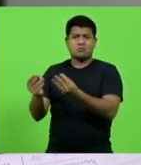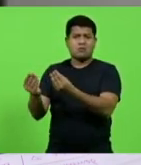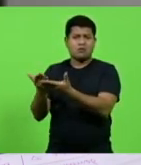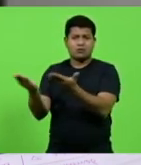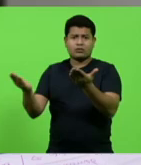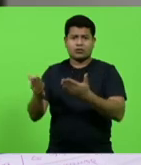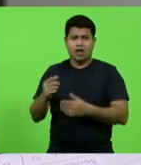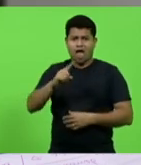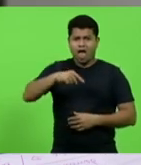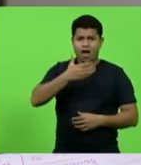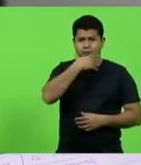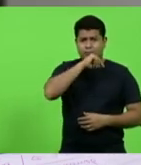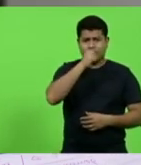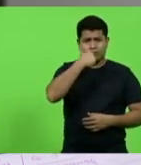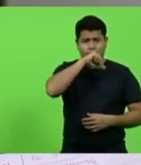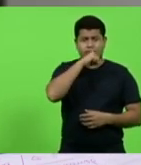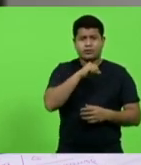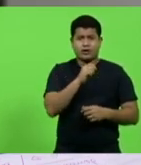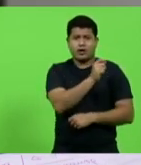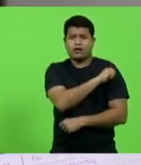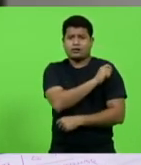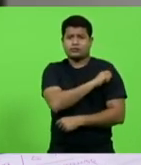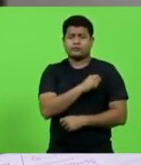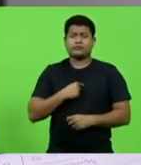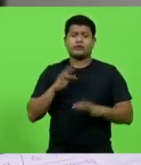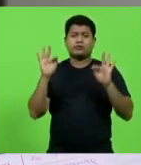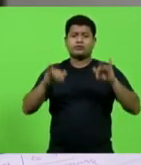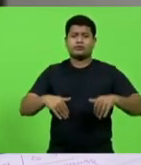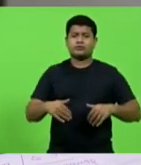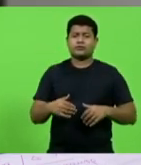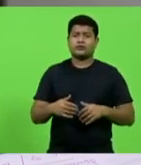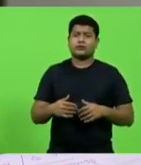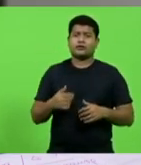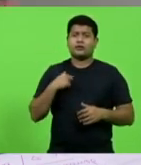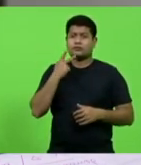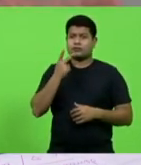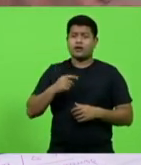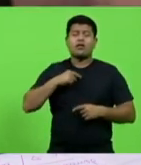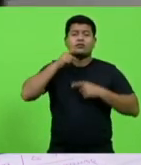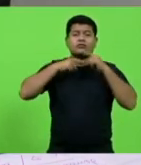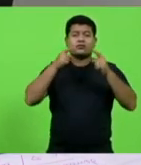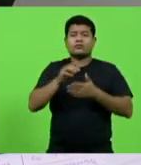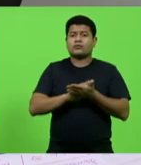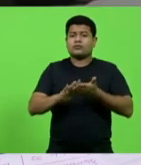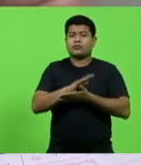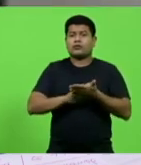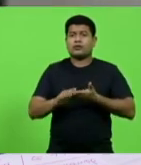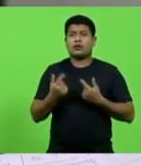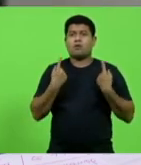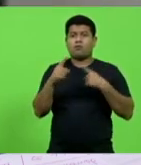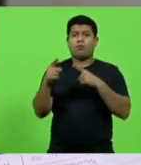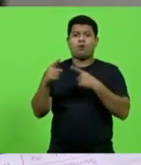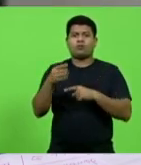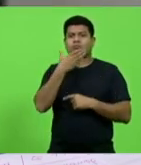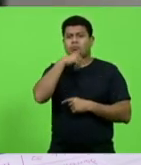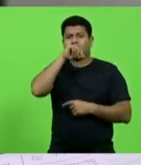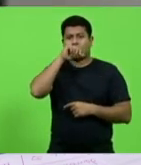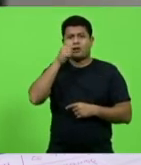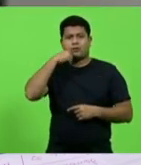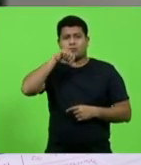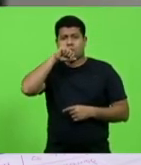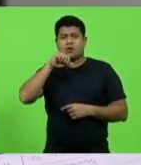alunos? Então, eu concluo dizendo que eu não tenho dúvida nenhuma, e aqui não é contra nenhum pai, nenhuma mãe. Muito